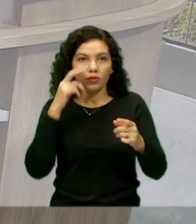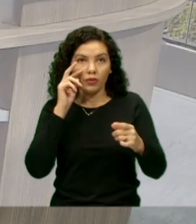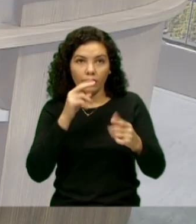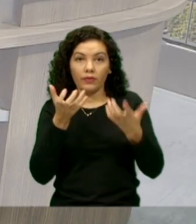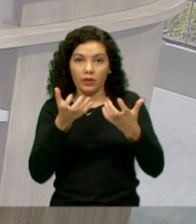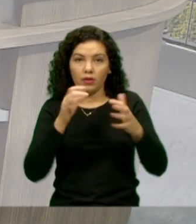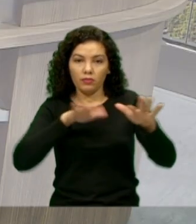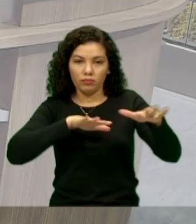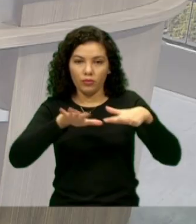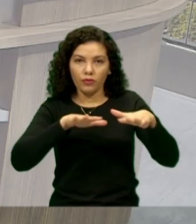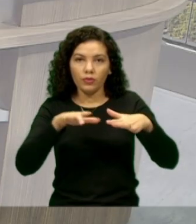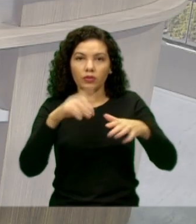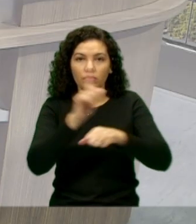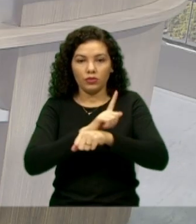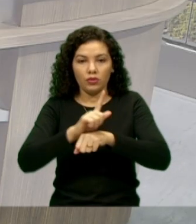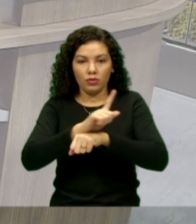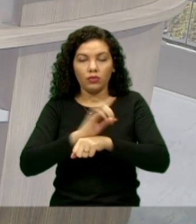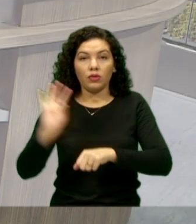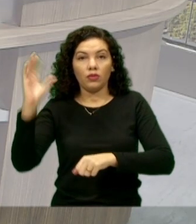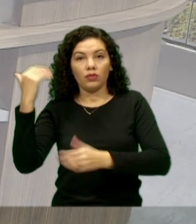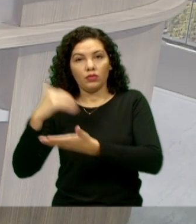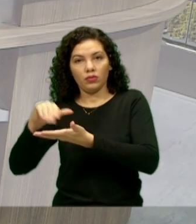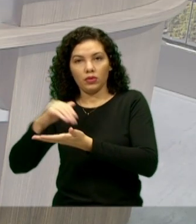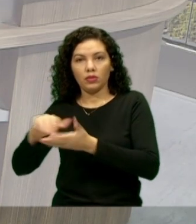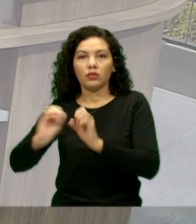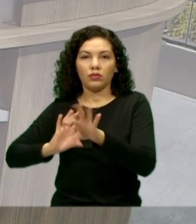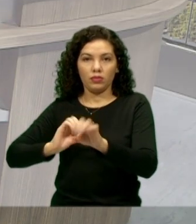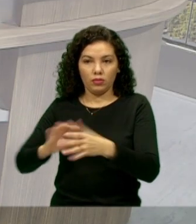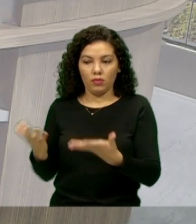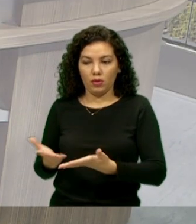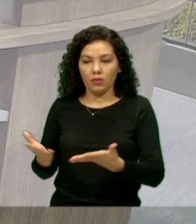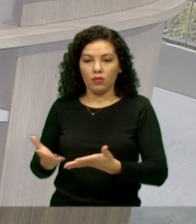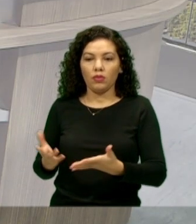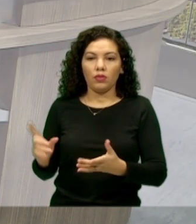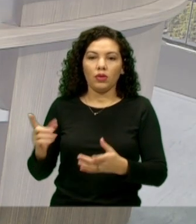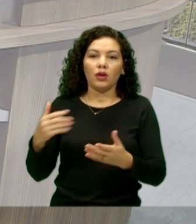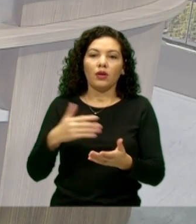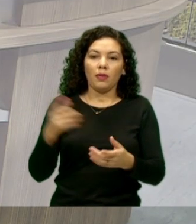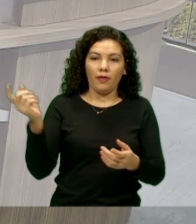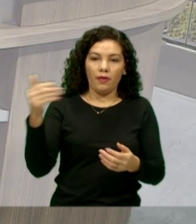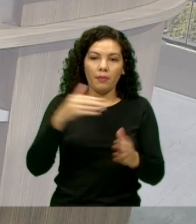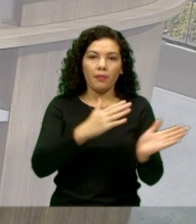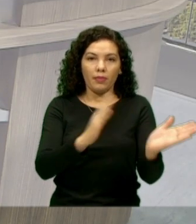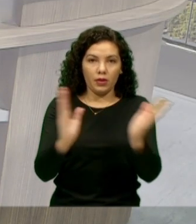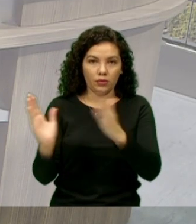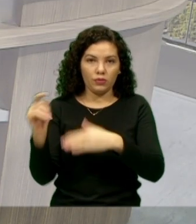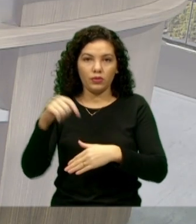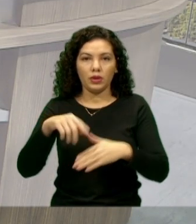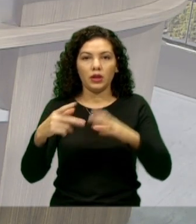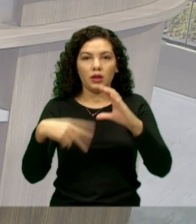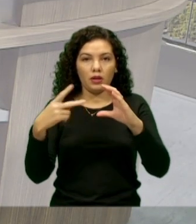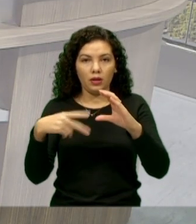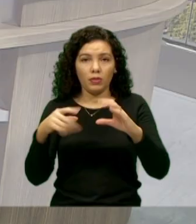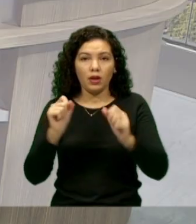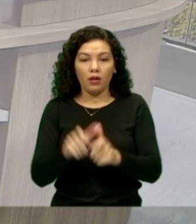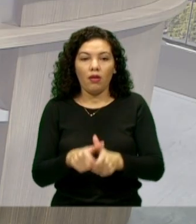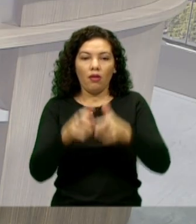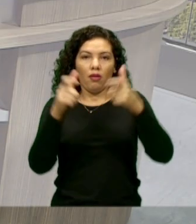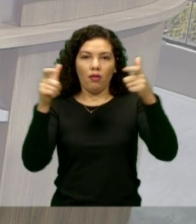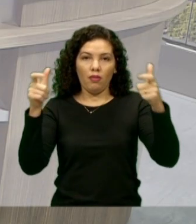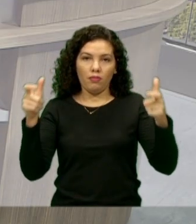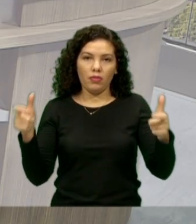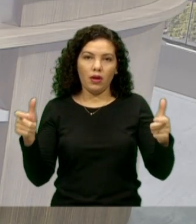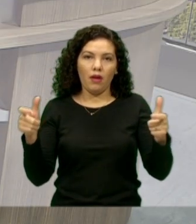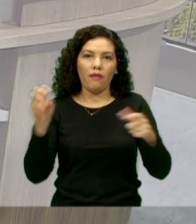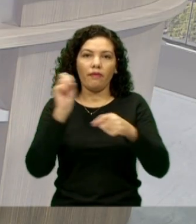gestão, que aconteceu na Secretaria de Educação agora, recentemente, passou aqui pela Câmara, é ampliar o quadro.